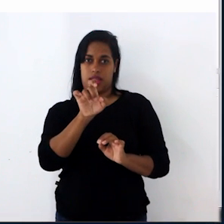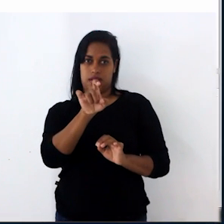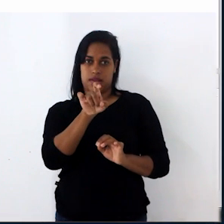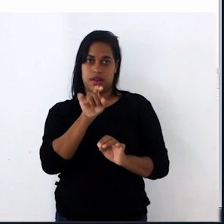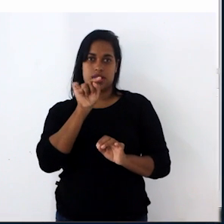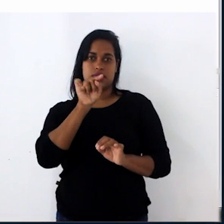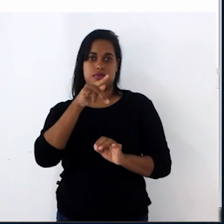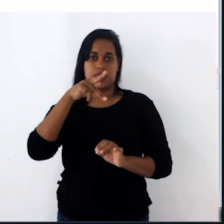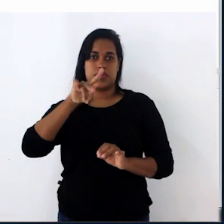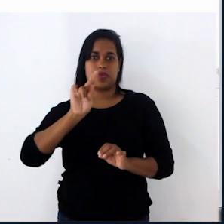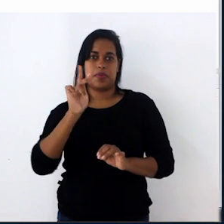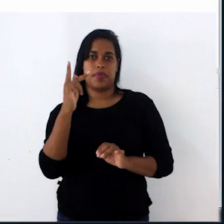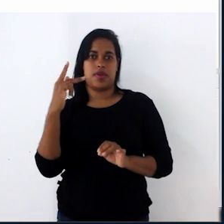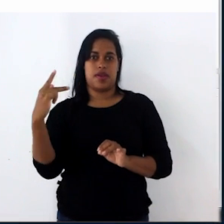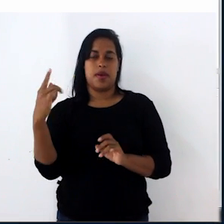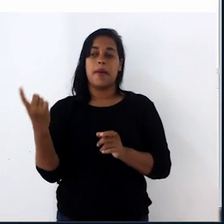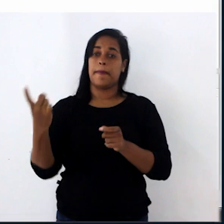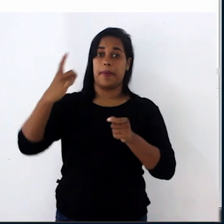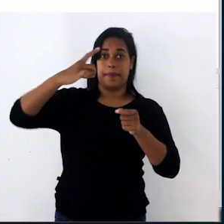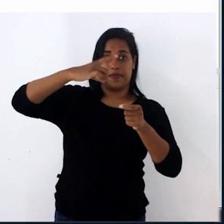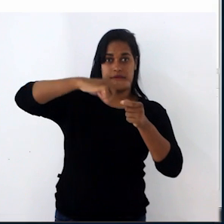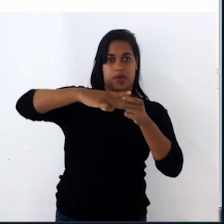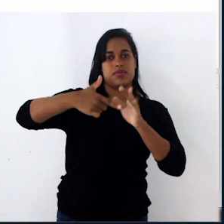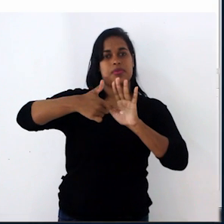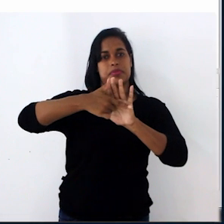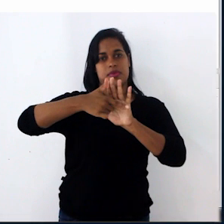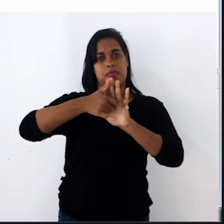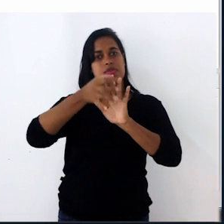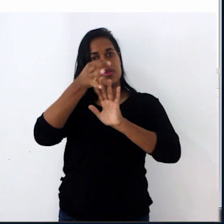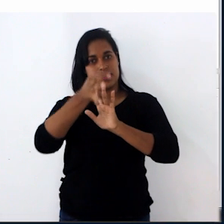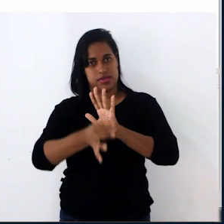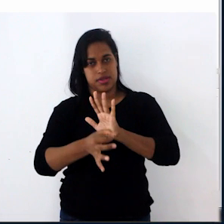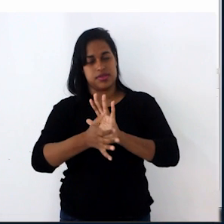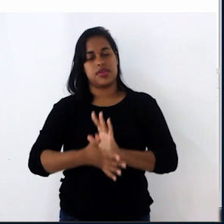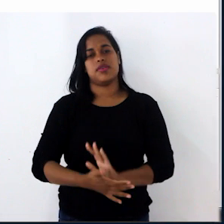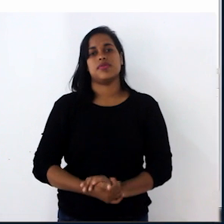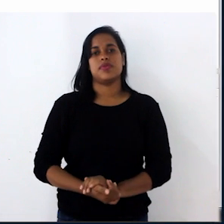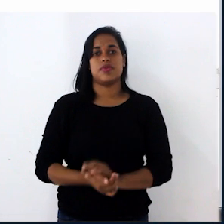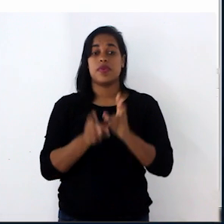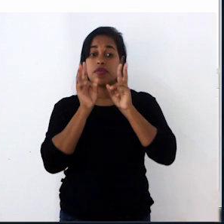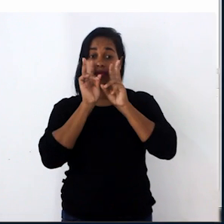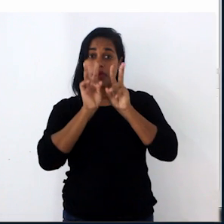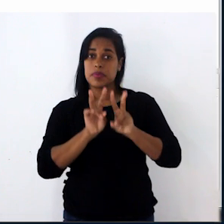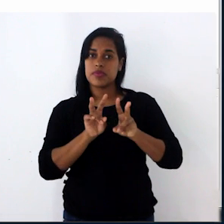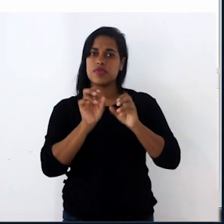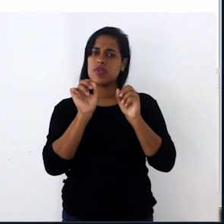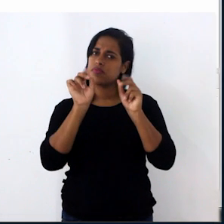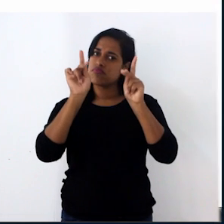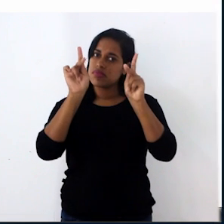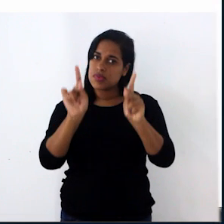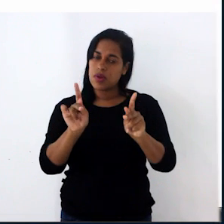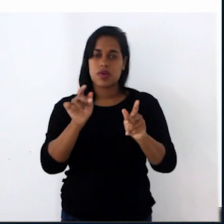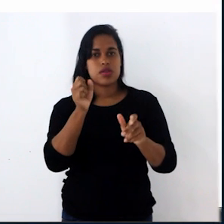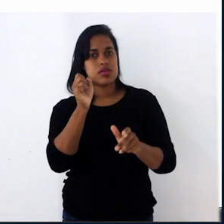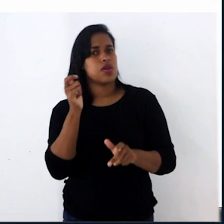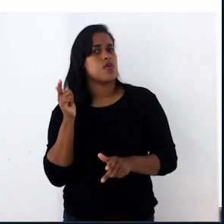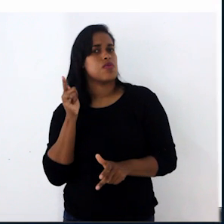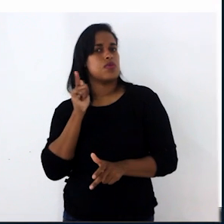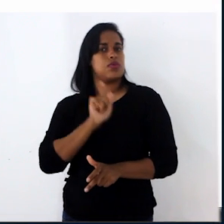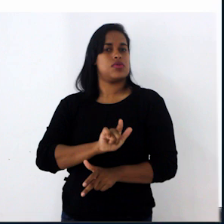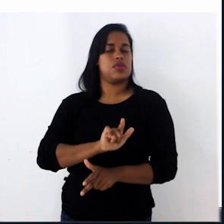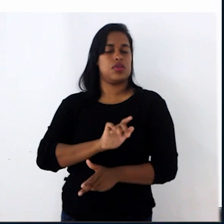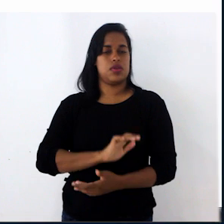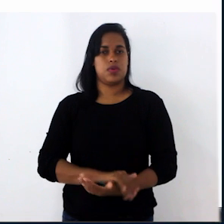index.php, ela vai voltar para index se tudo der certo. Então vamos ver se está tudo ok.